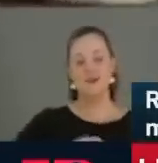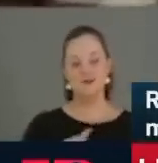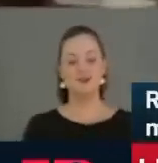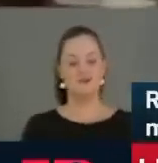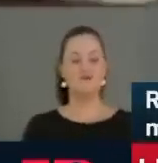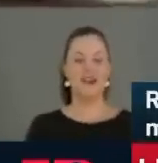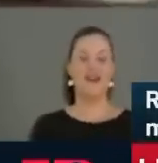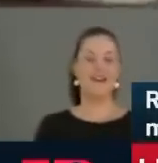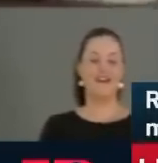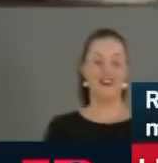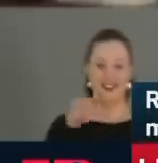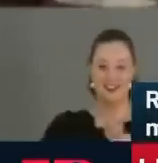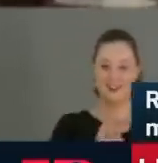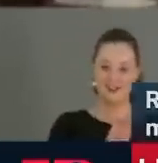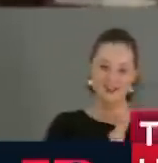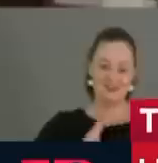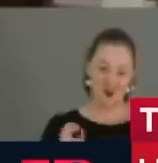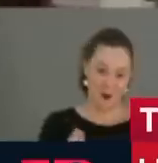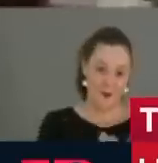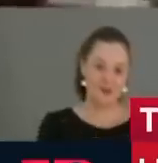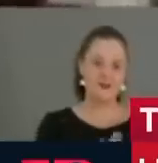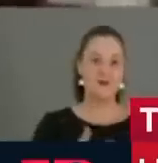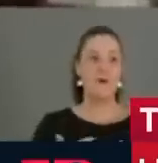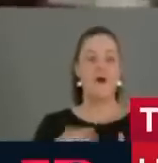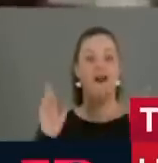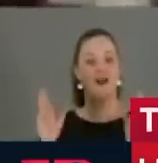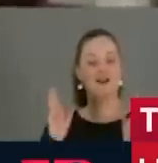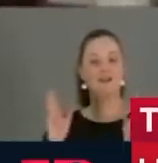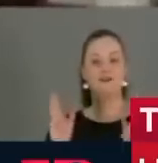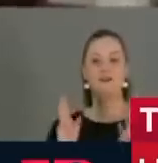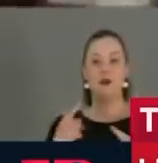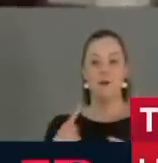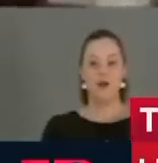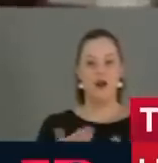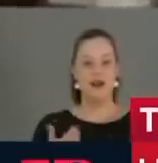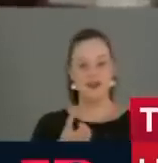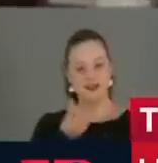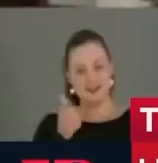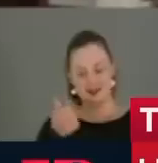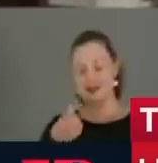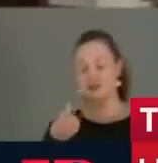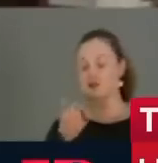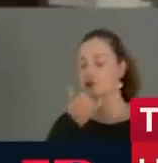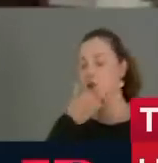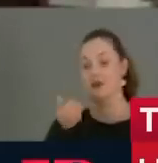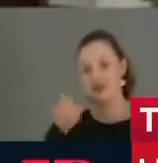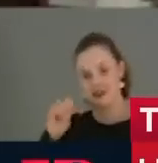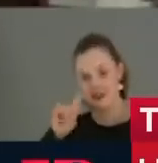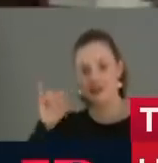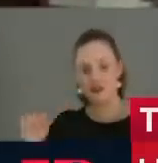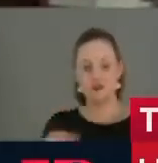essa altíssima comissão. Eu estou muito otimista agora, com mais 60 dias nós poderemos fazer um trabalho